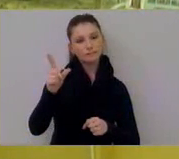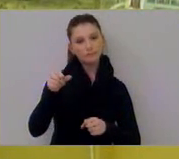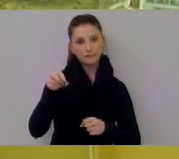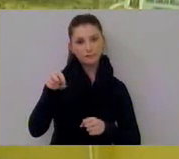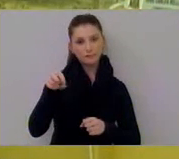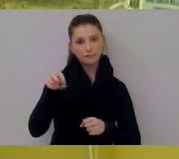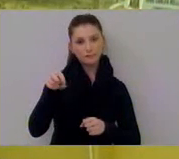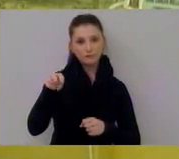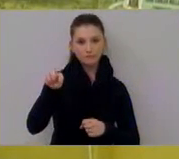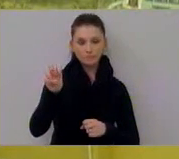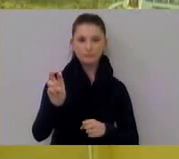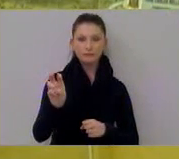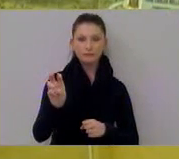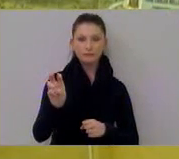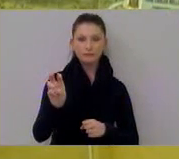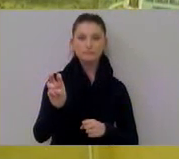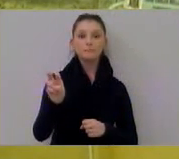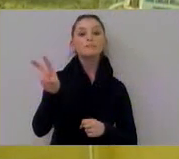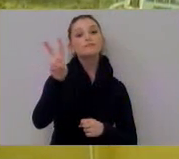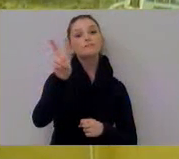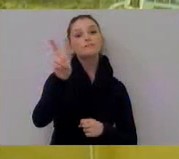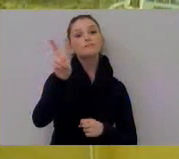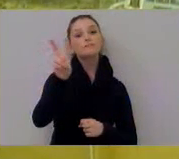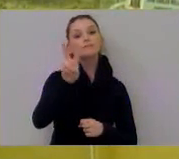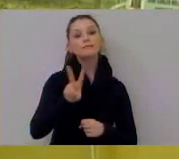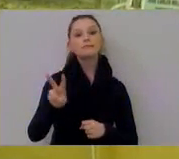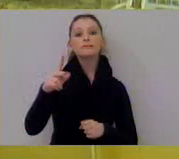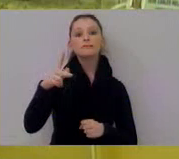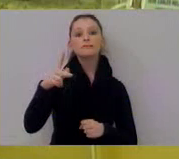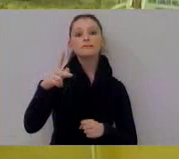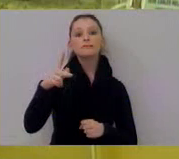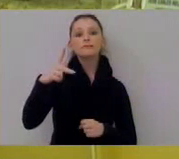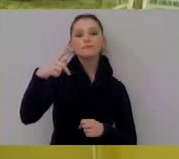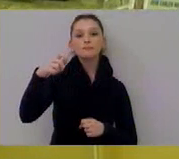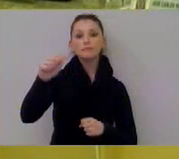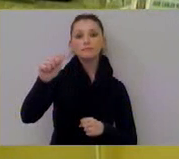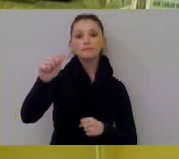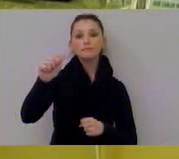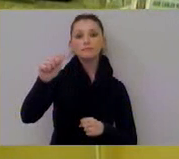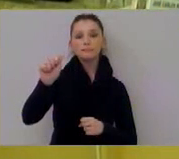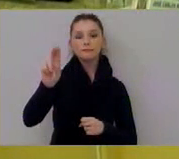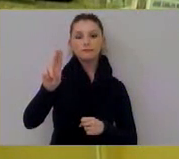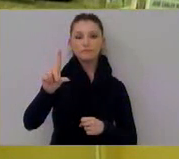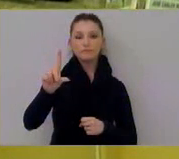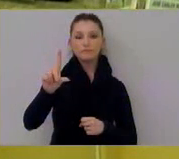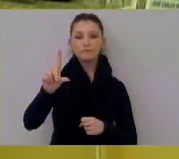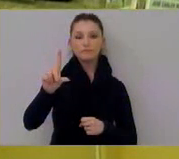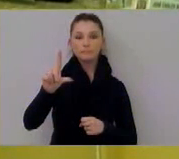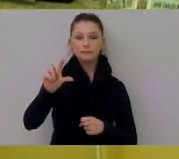096/2015, de autoria do vereador Paulo Ferrarese.